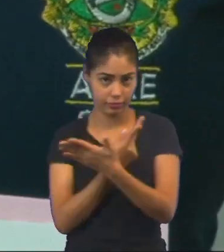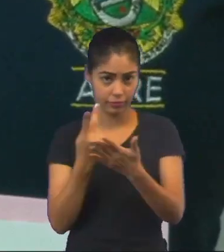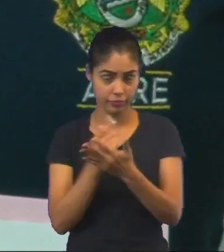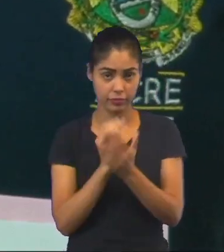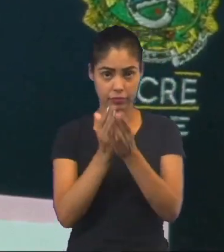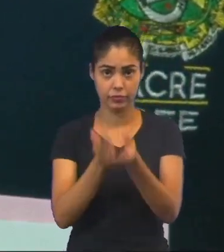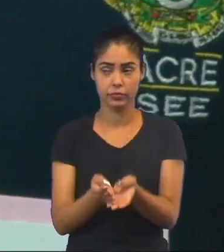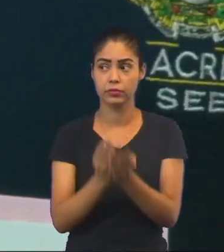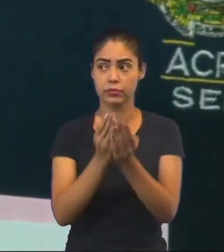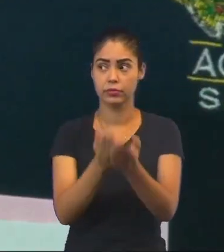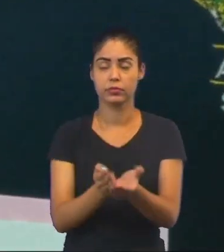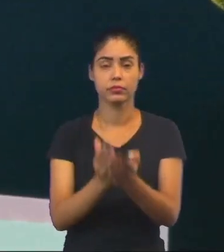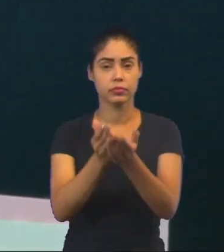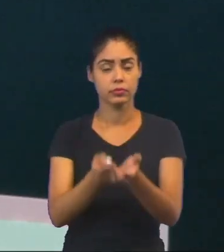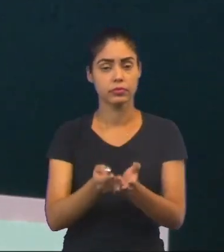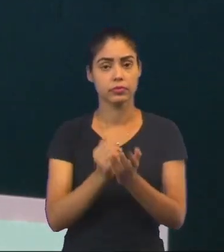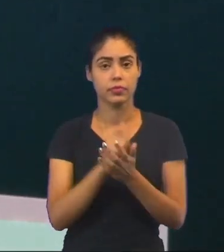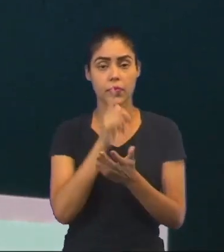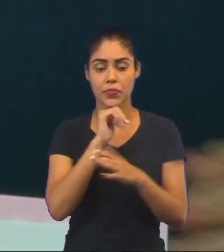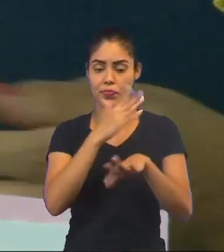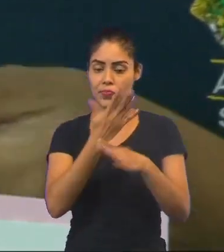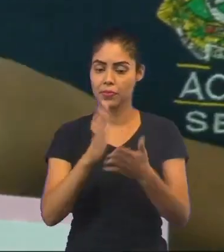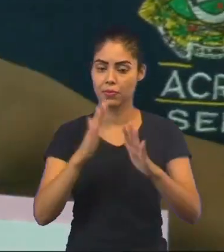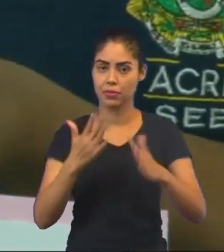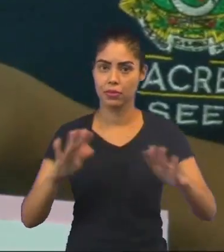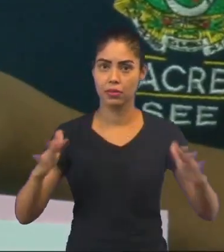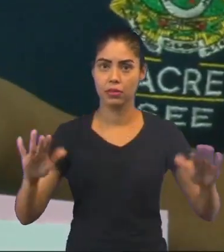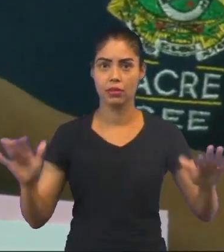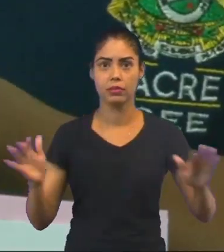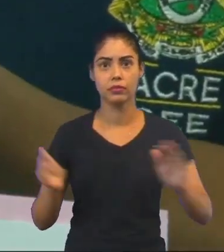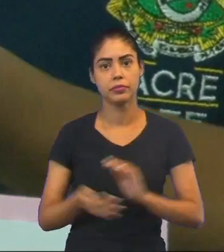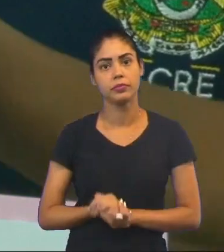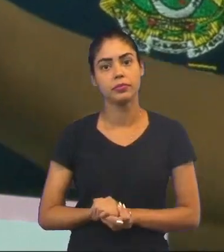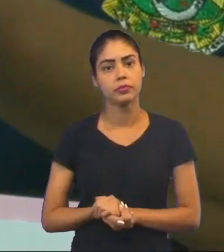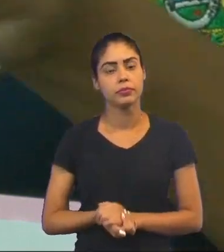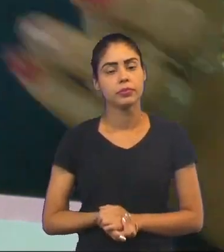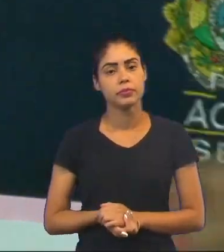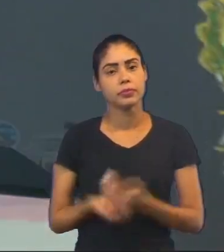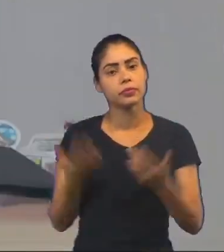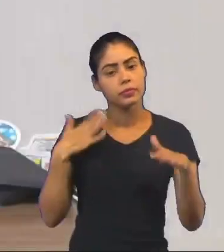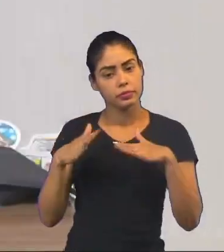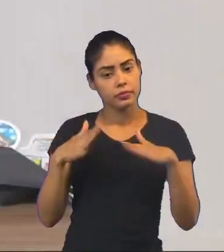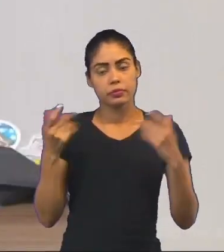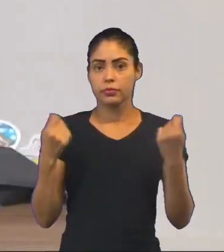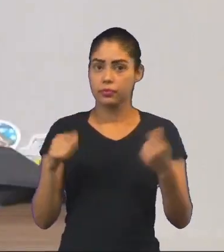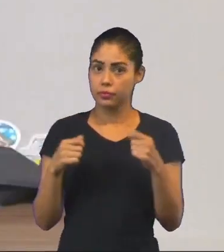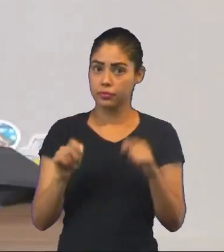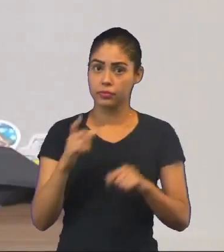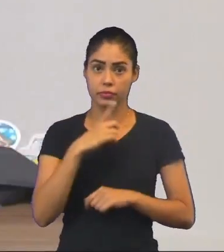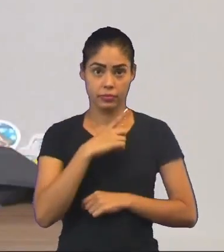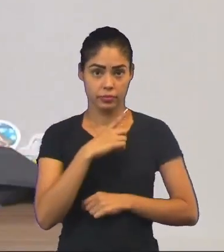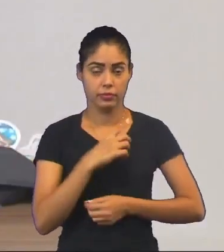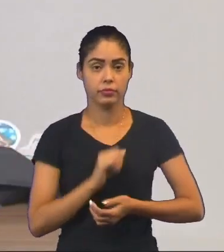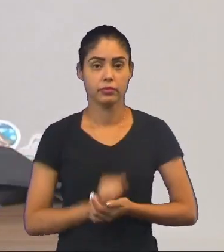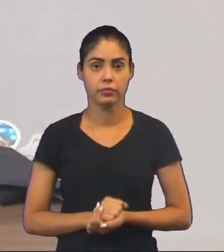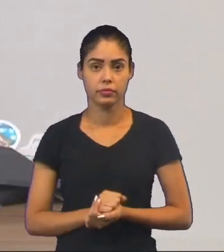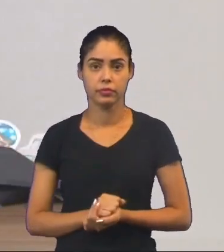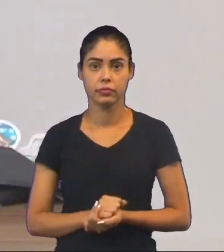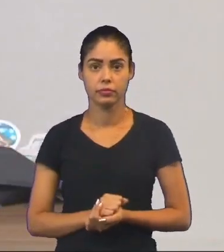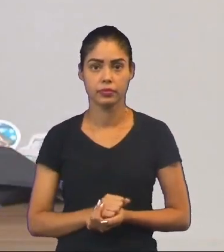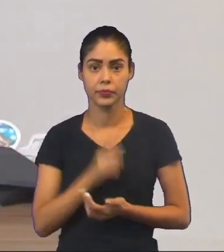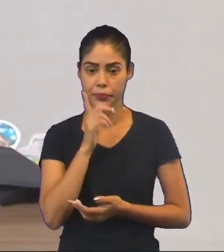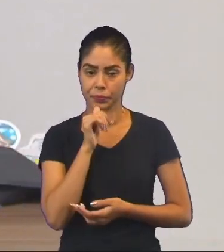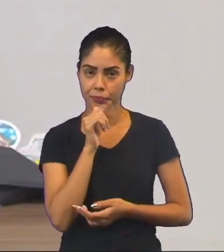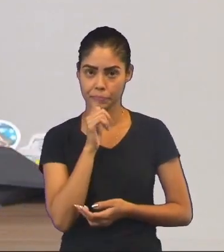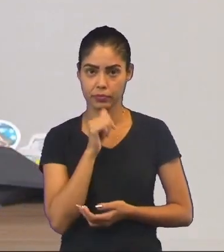errado. A canoa é um meio de transporte aquático. Afinal, para se movimentar, ela precisa